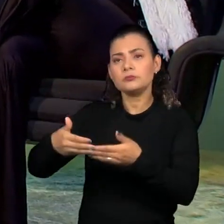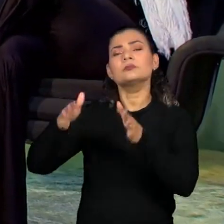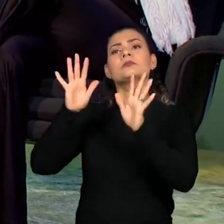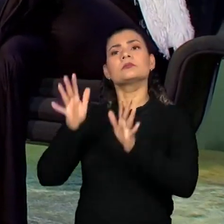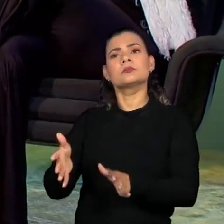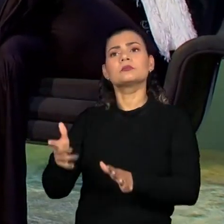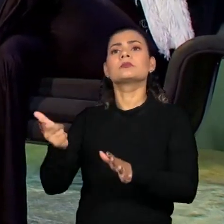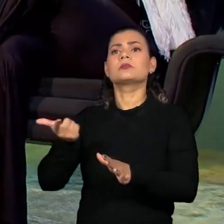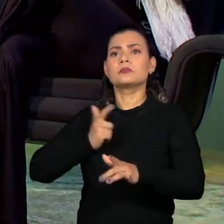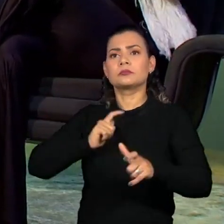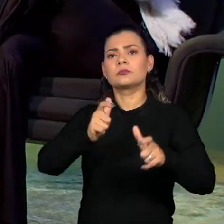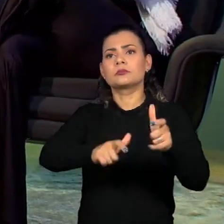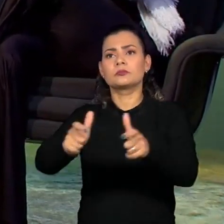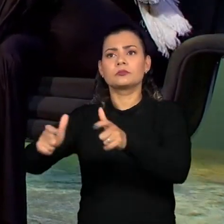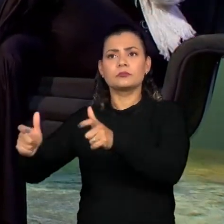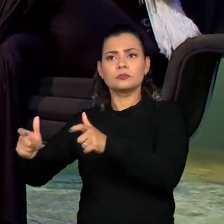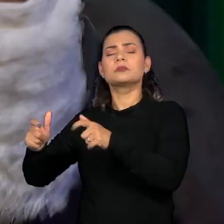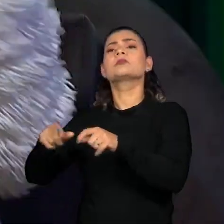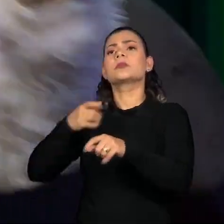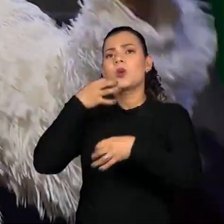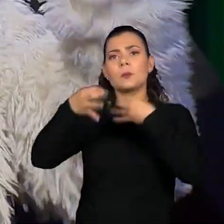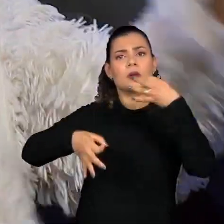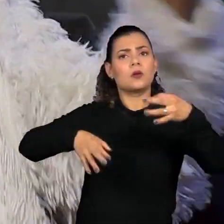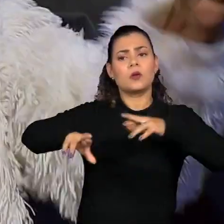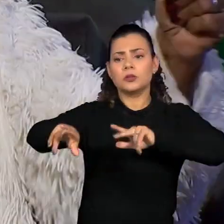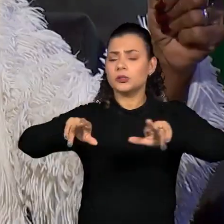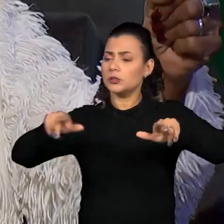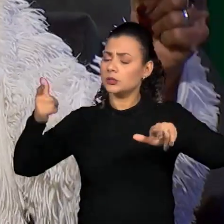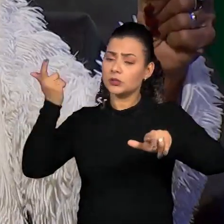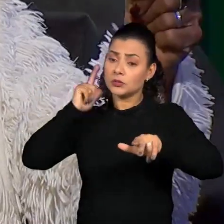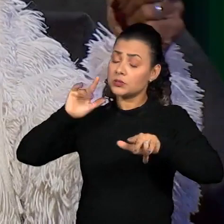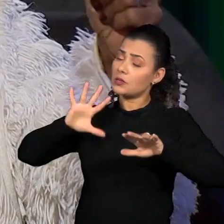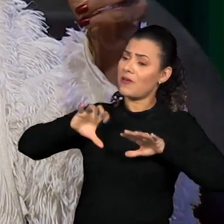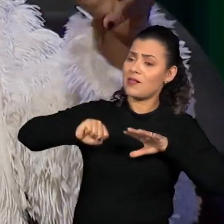de nossos espaços e com as nossas solidões, e fomos nos